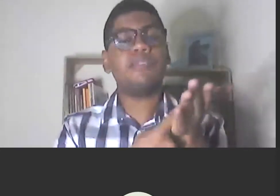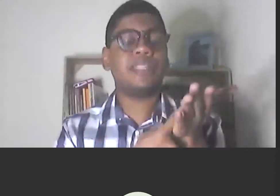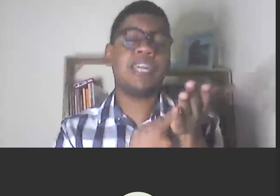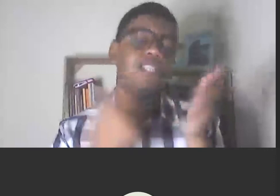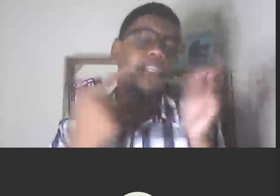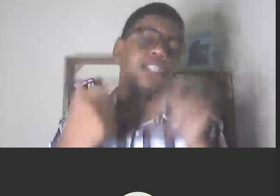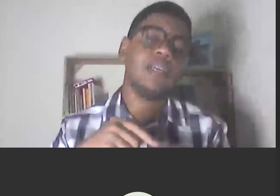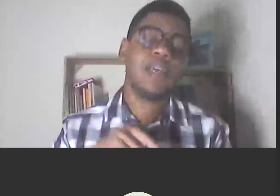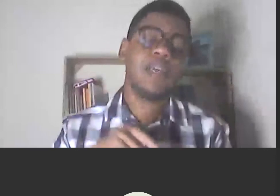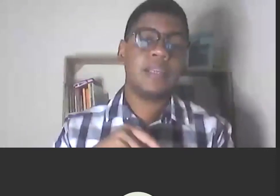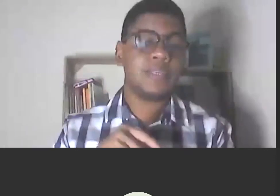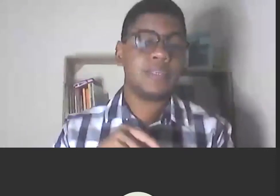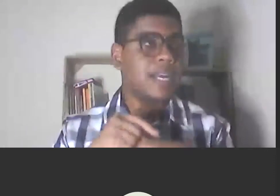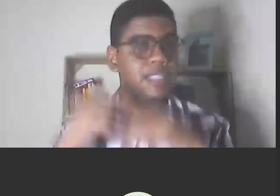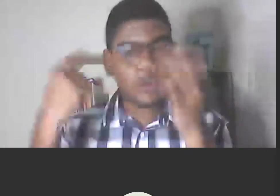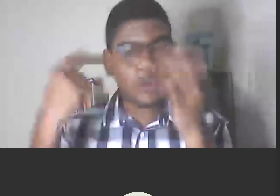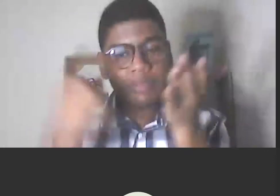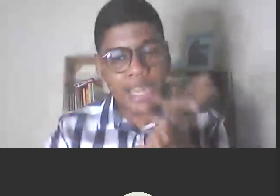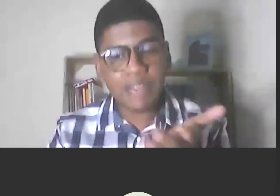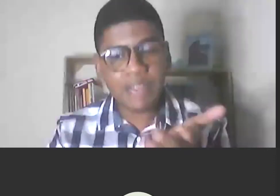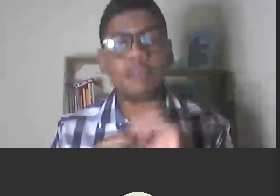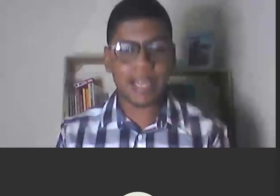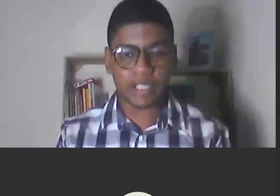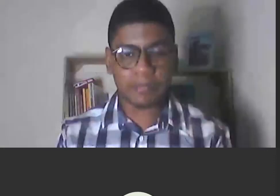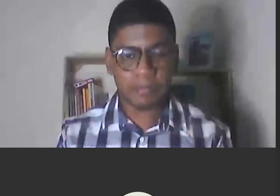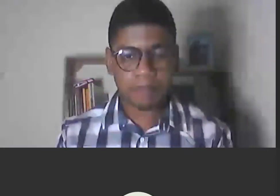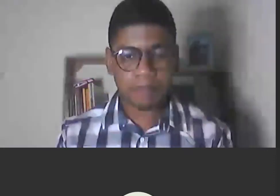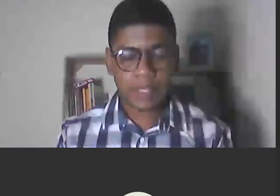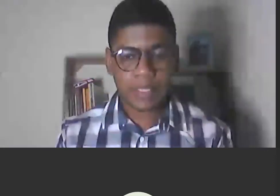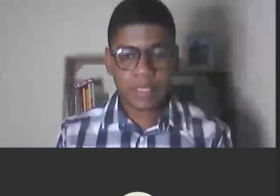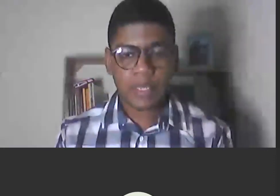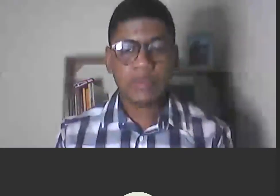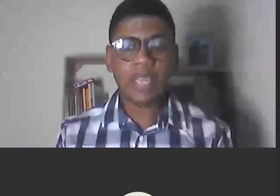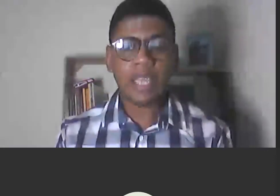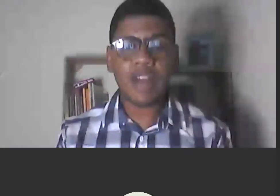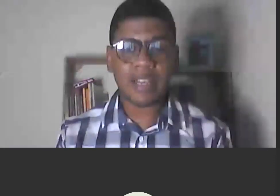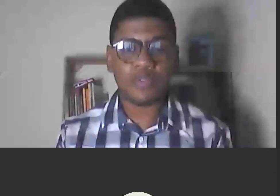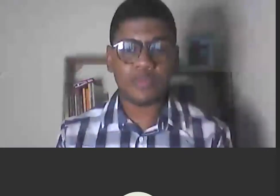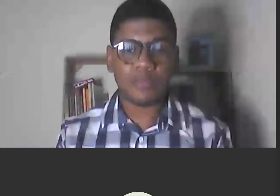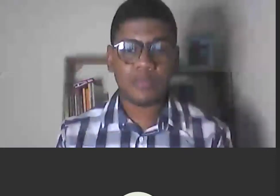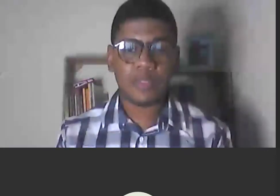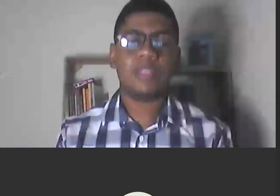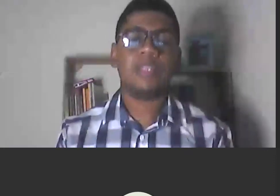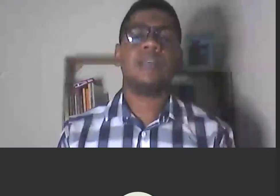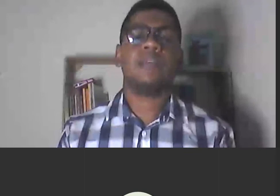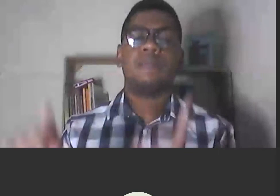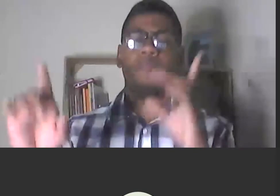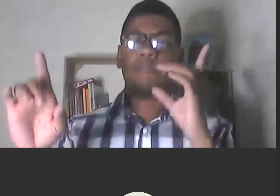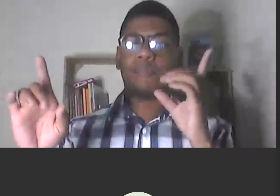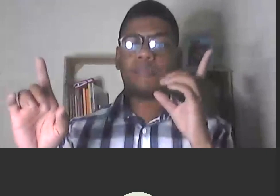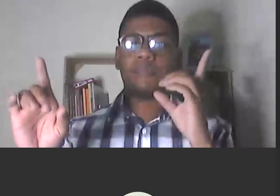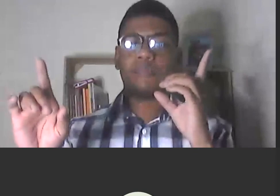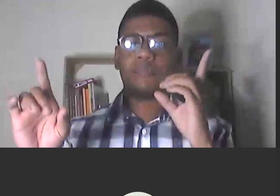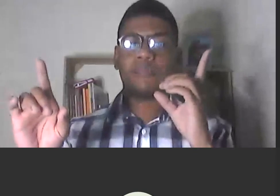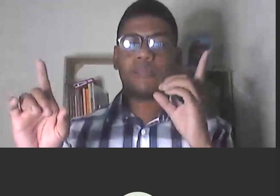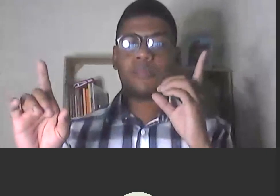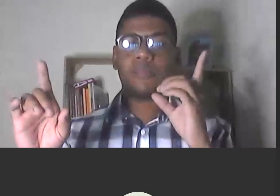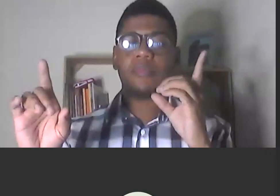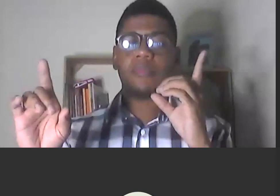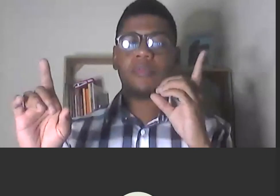com Lívia de a gente se encontrar na faculdade. O que eu faço? O meu tá travando de vez em